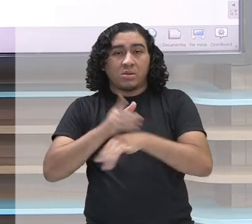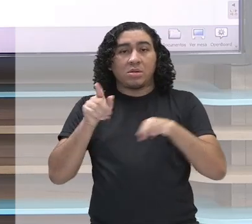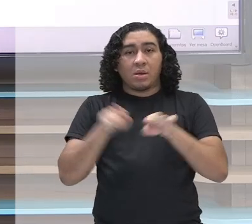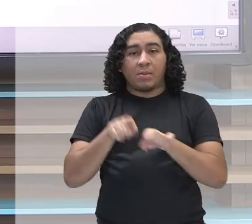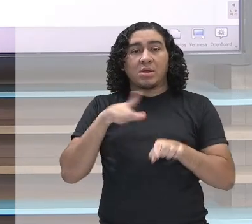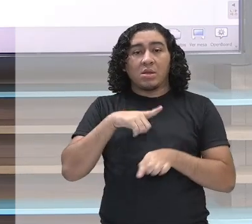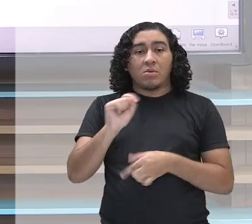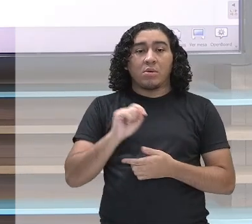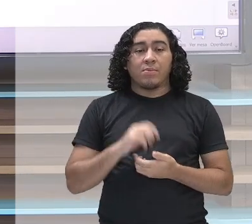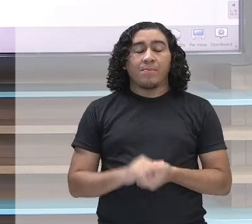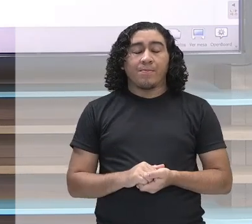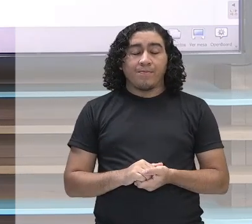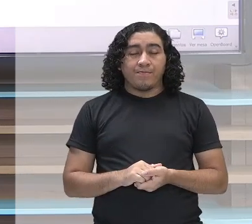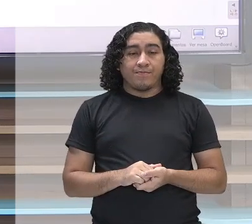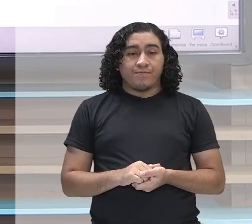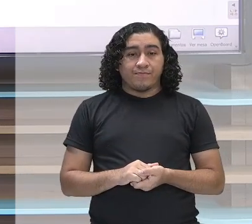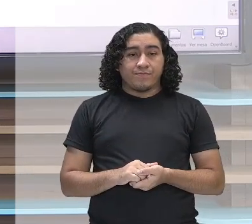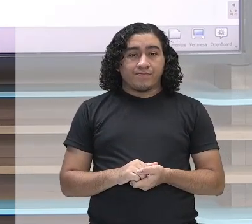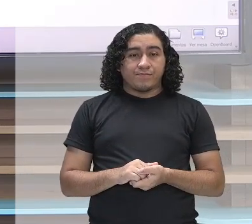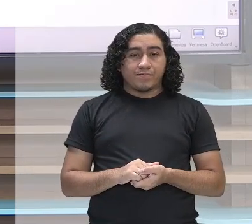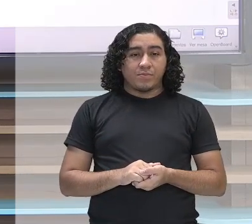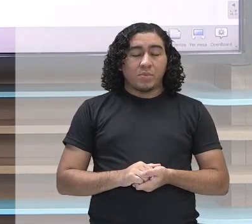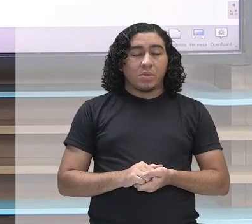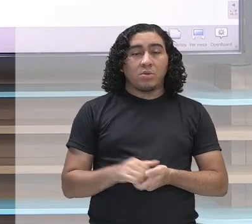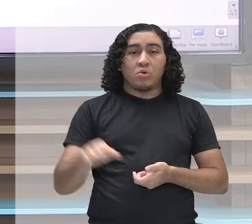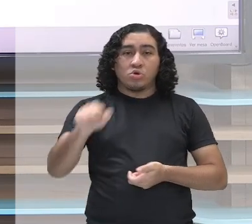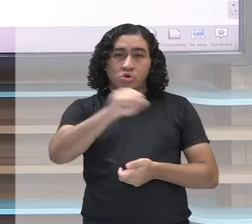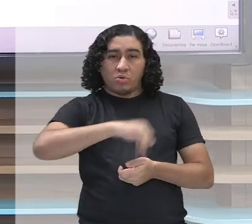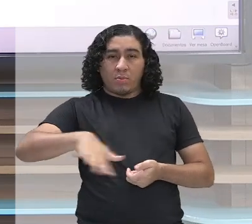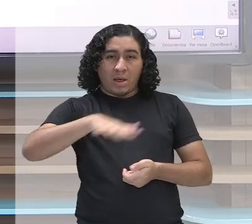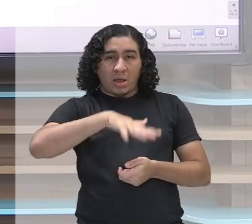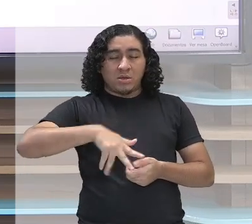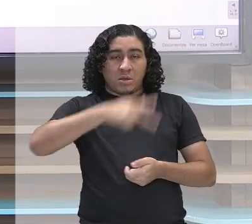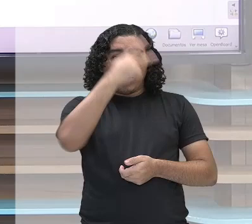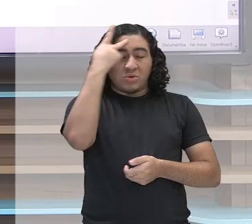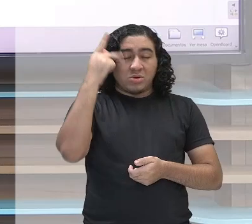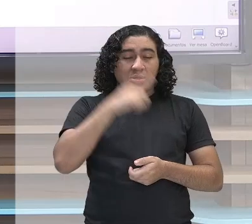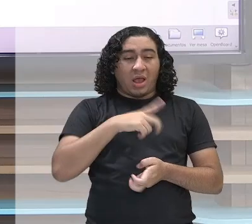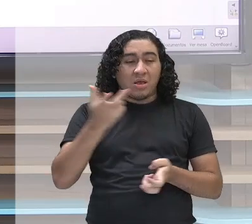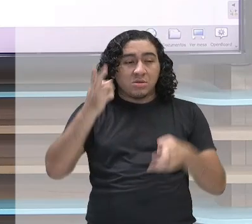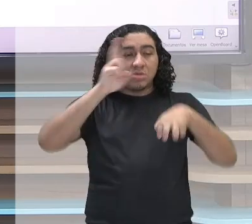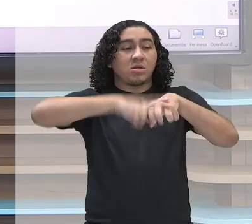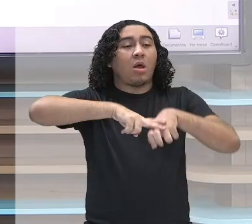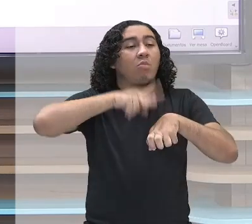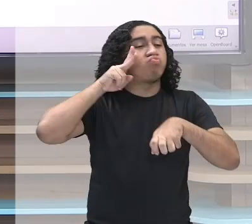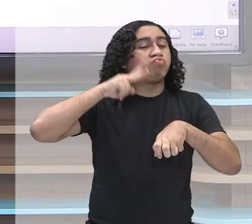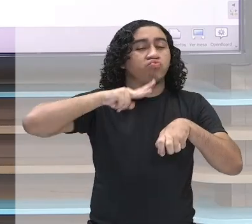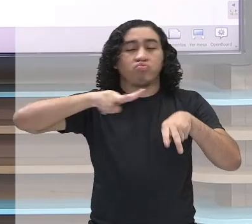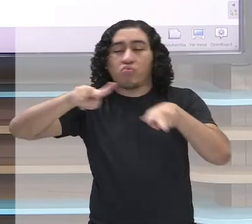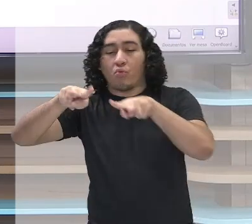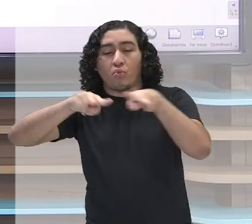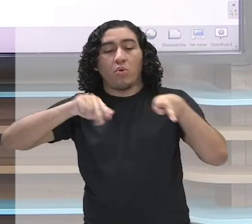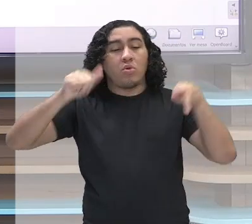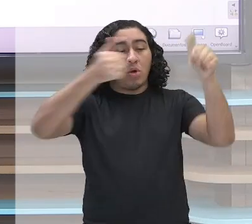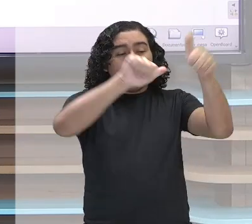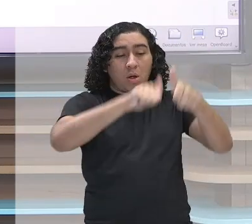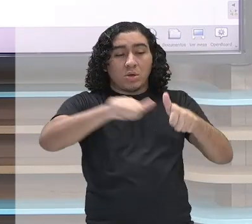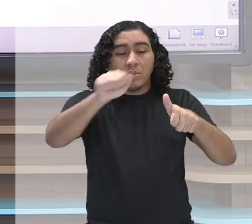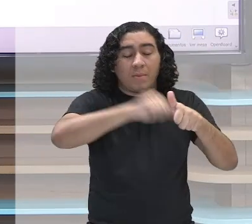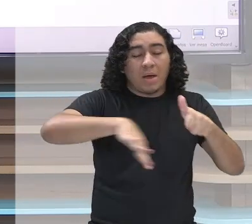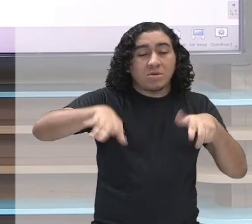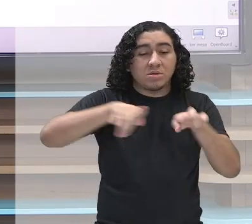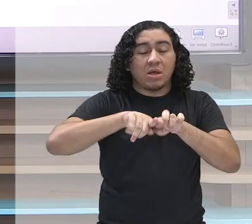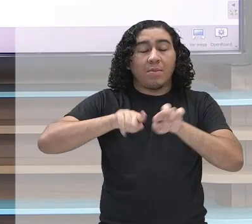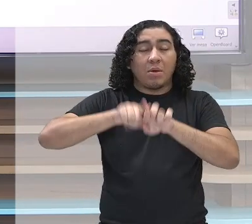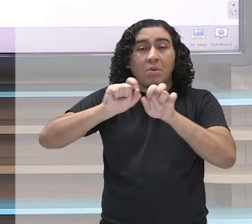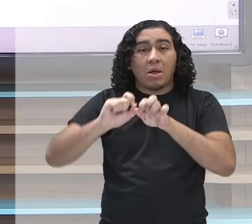também aquele centro para você tomar conhecimento do território e também ali o surgimento